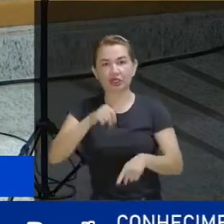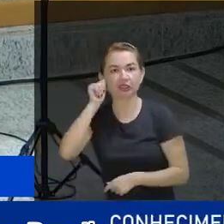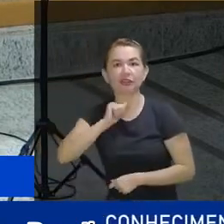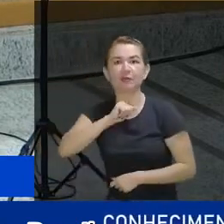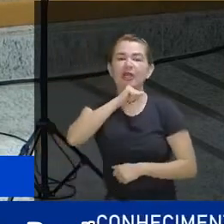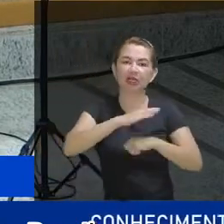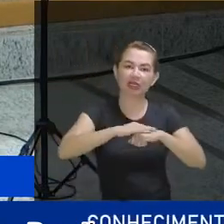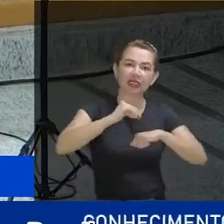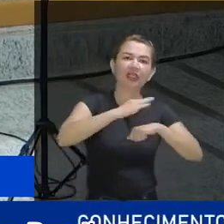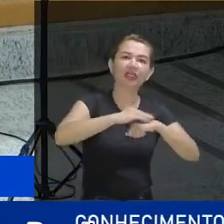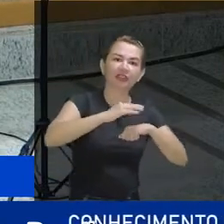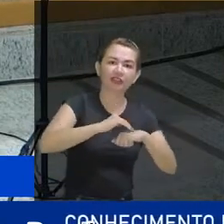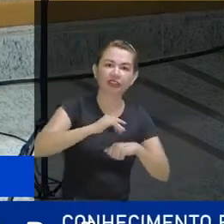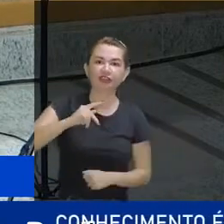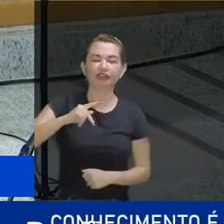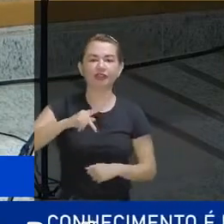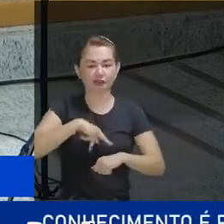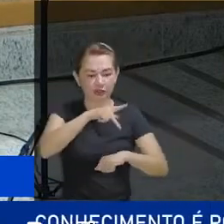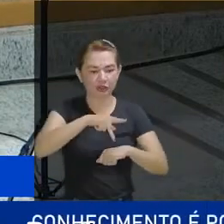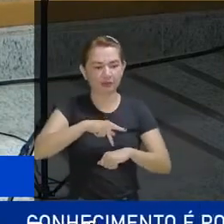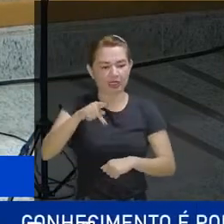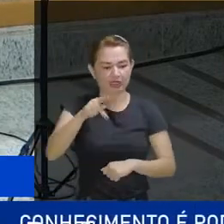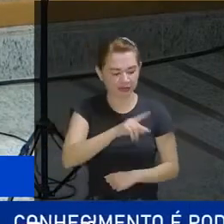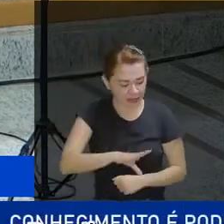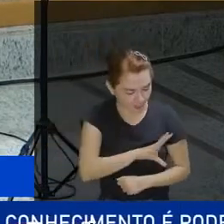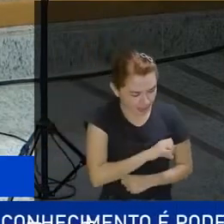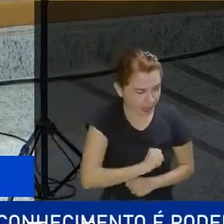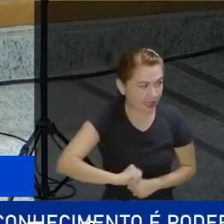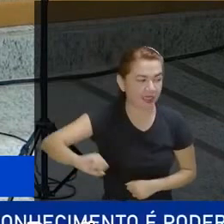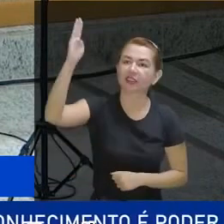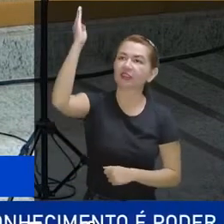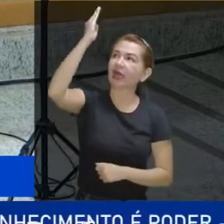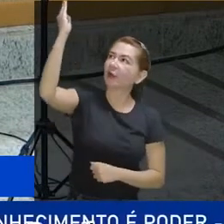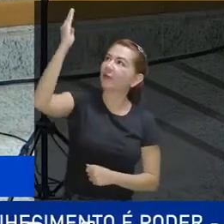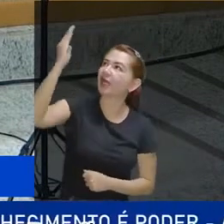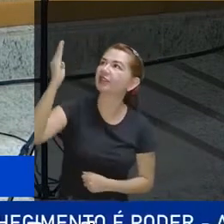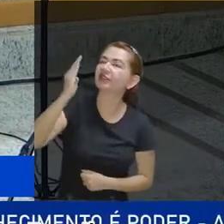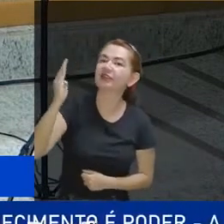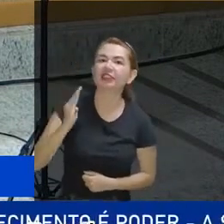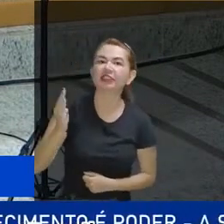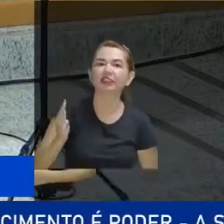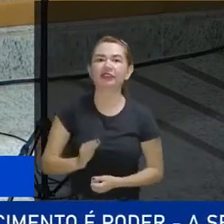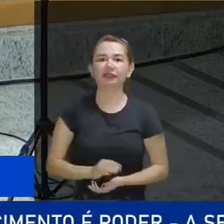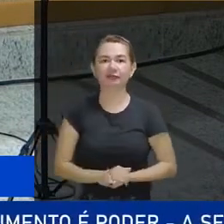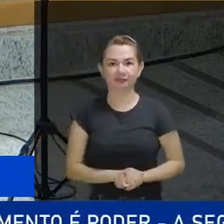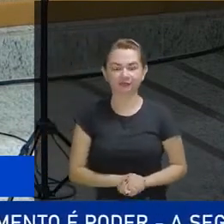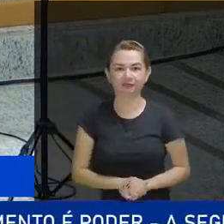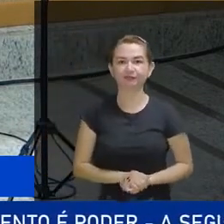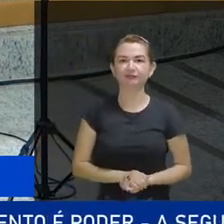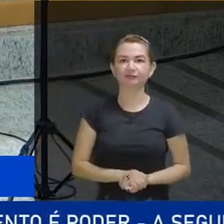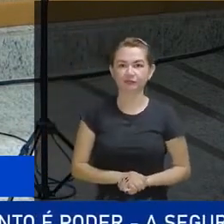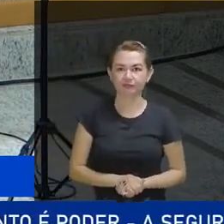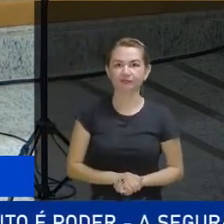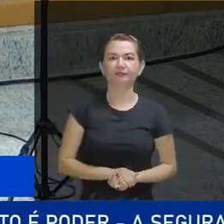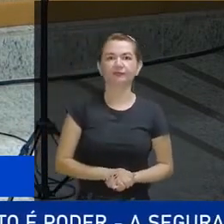deste solo és mãe, gentil pátria amada, Brasil.